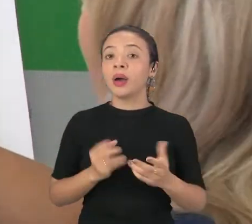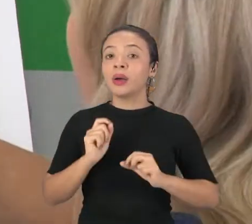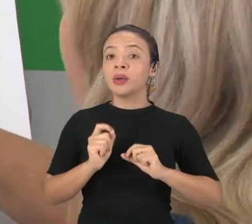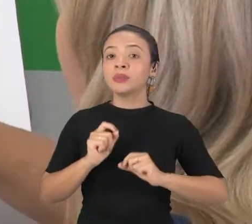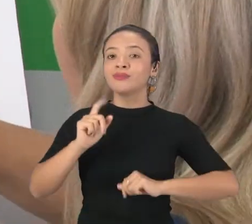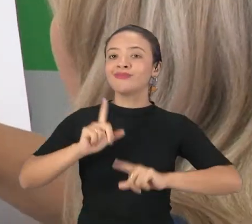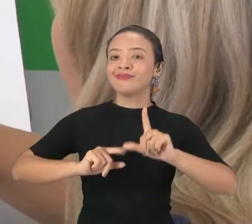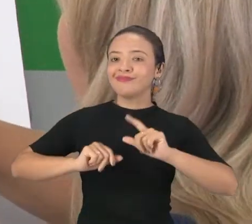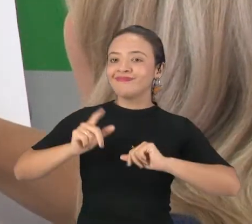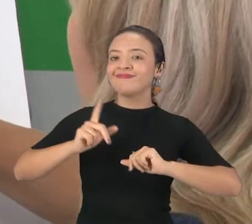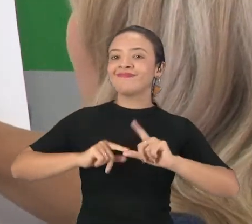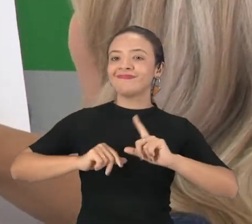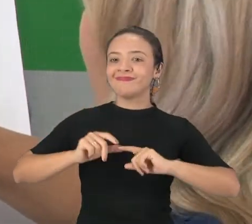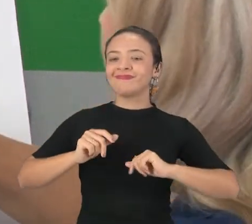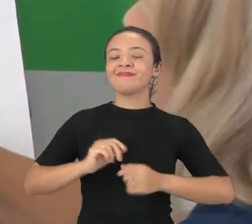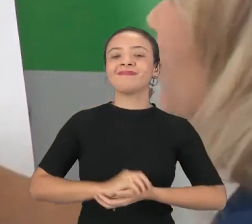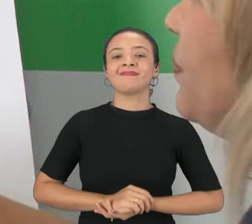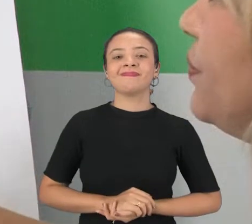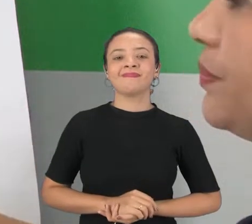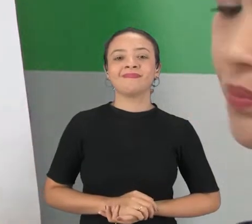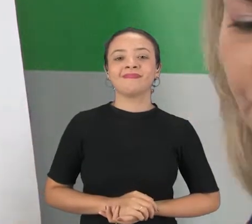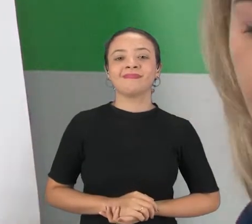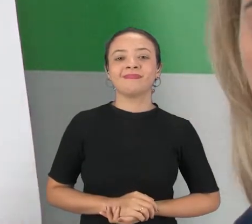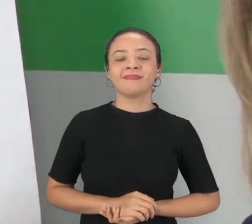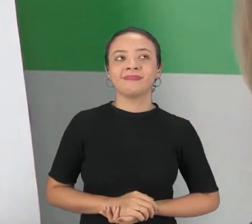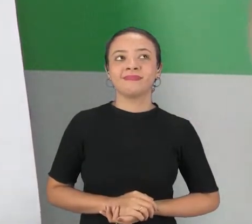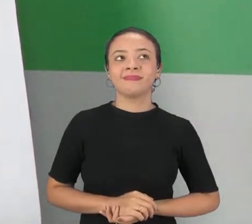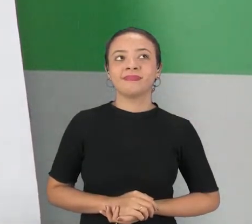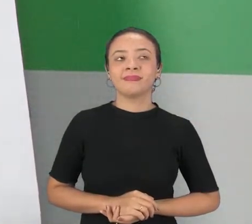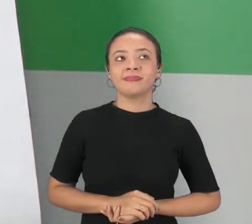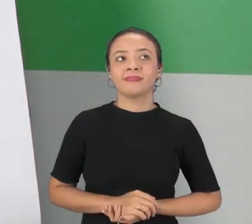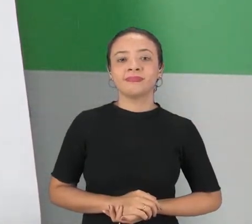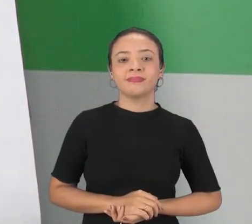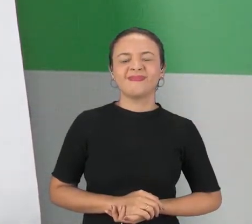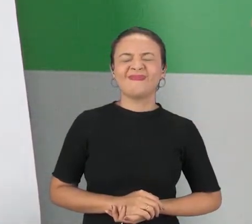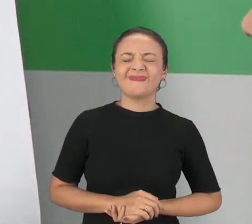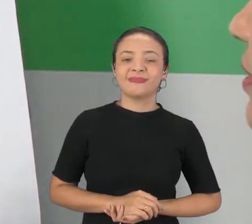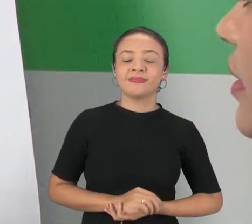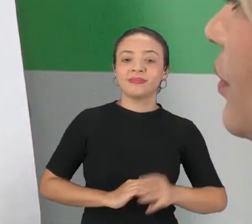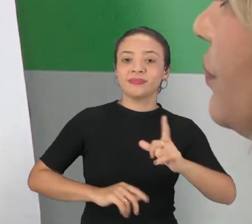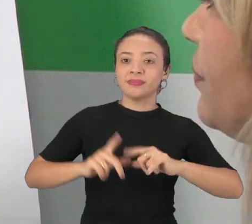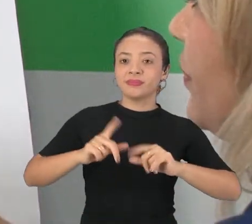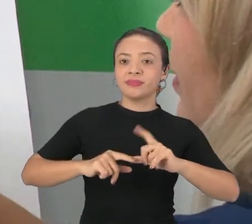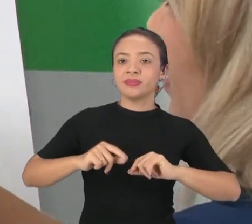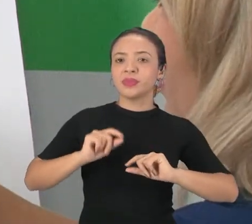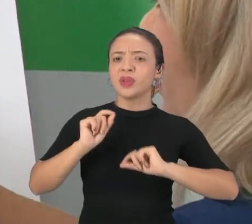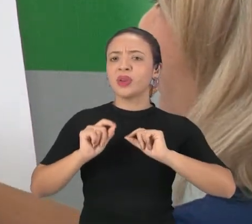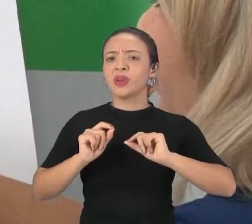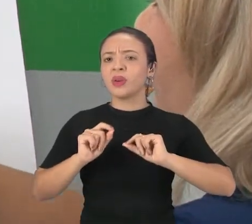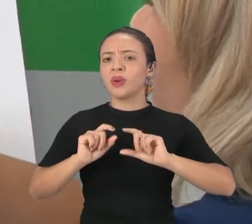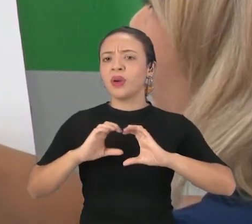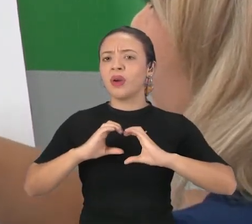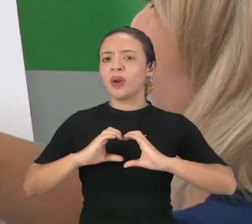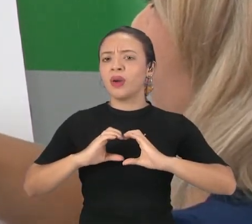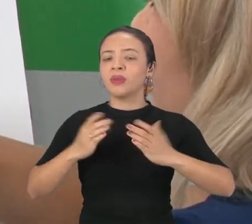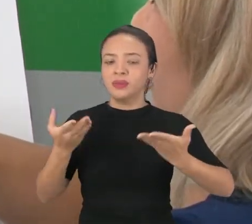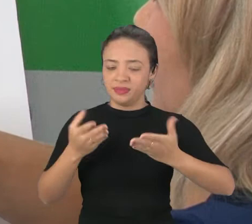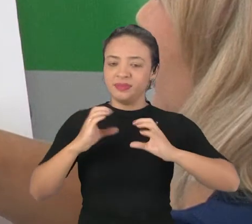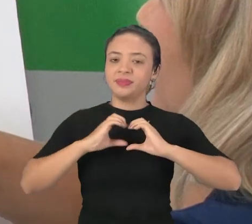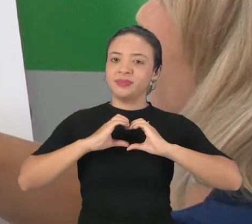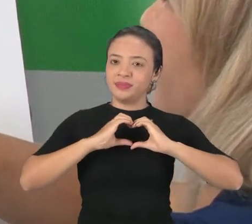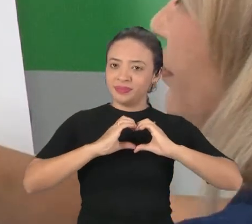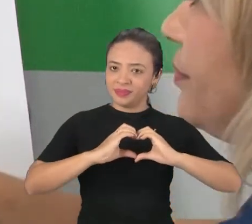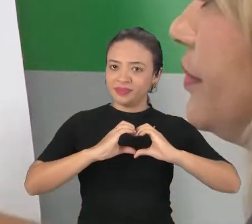vem a estrela isso mesmo é mais uma estrela coração tem